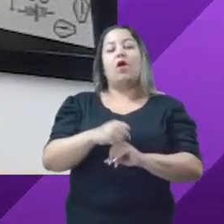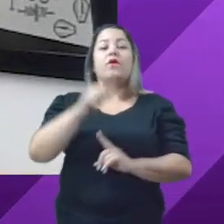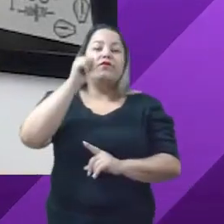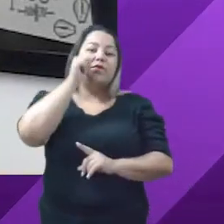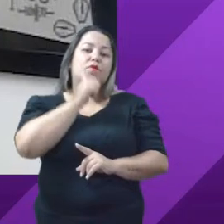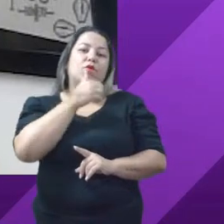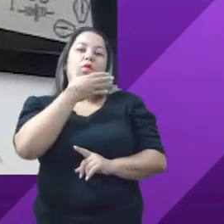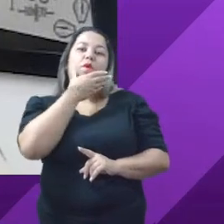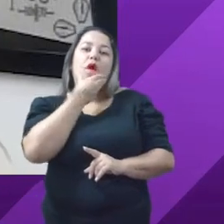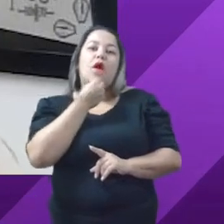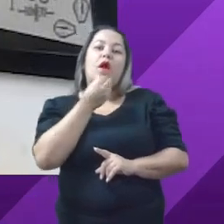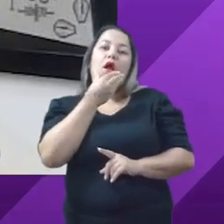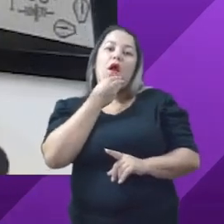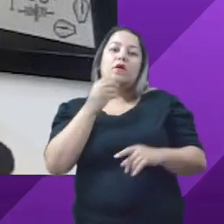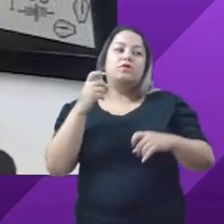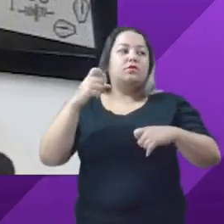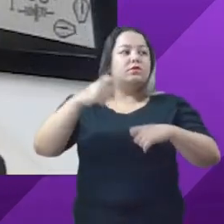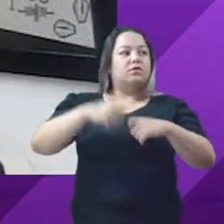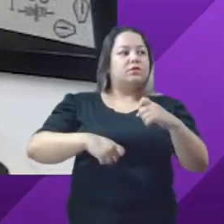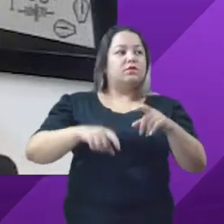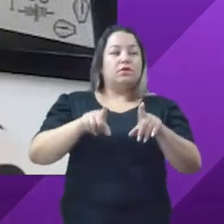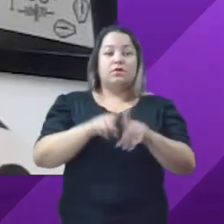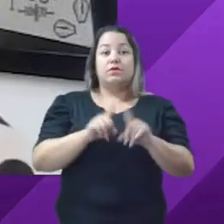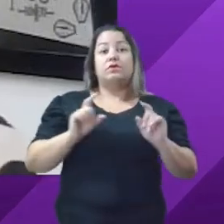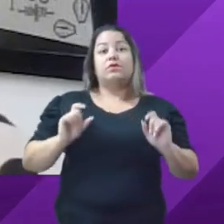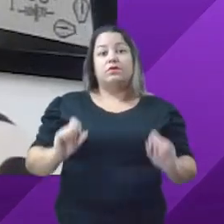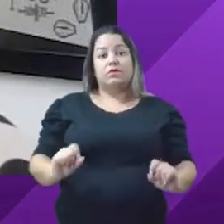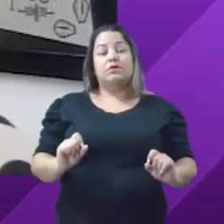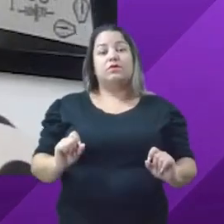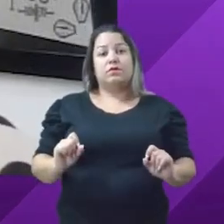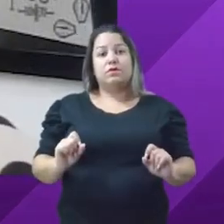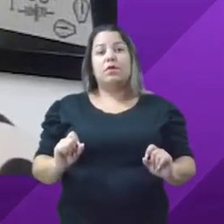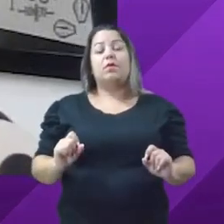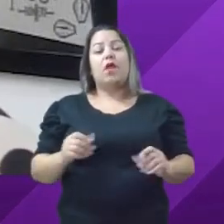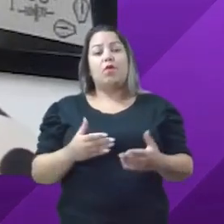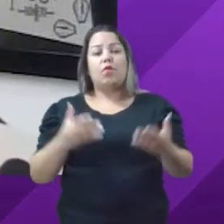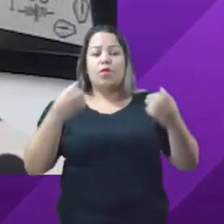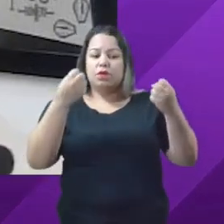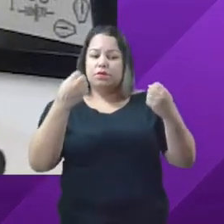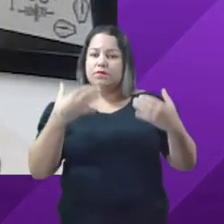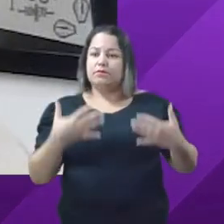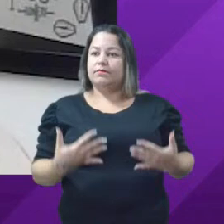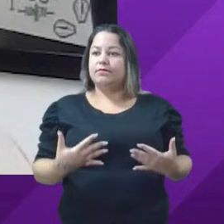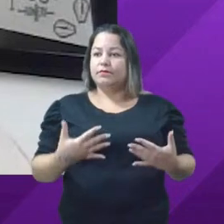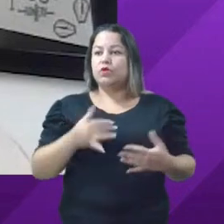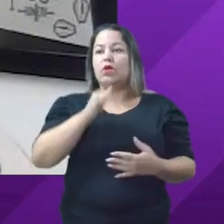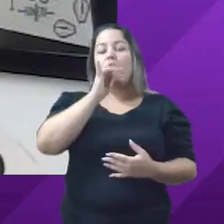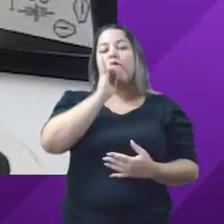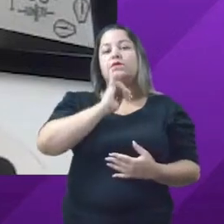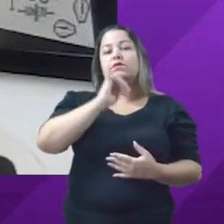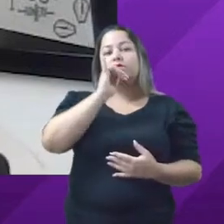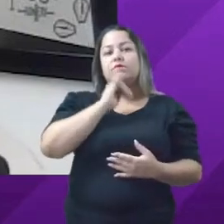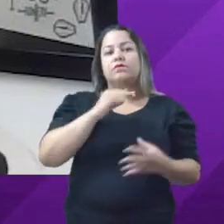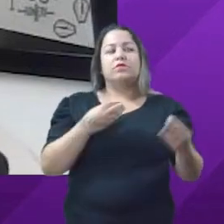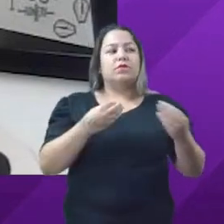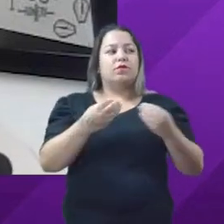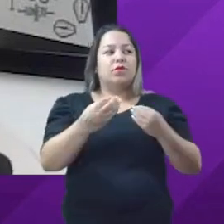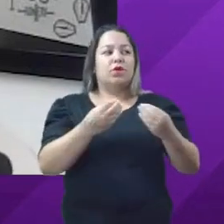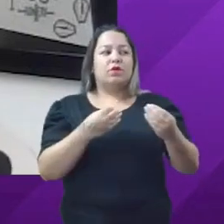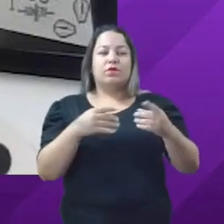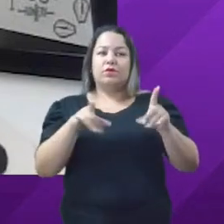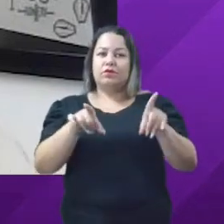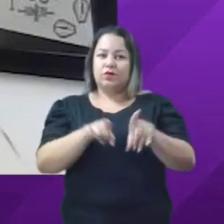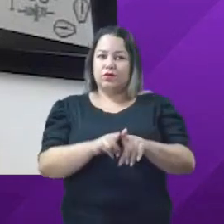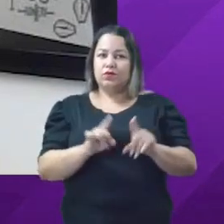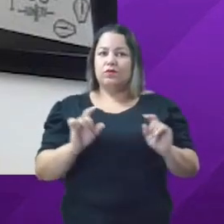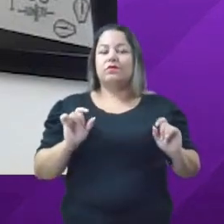ao sexo biológico, o que não é correto e eu vou explicar para vocês. E eu vou dar um exemplo de como que a gente pode entender